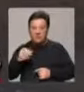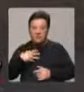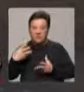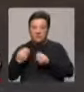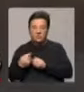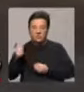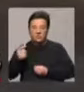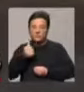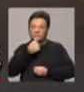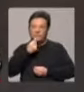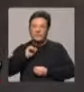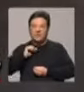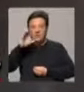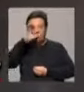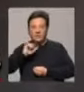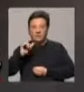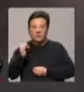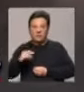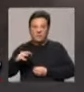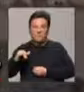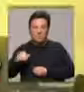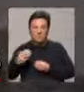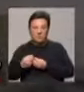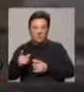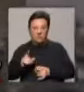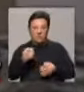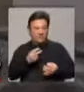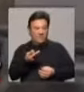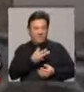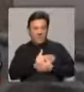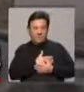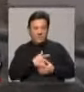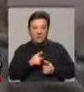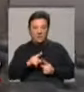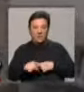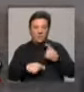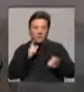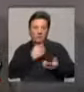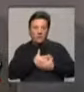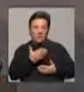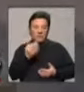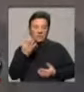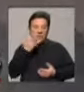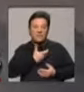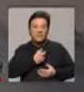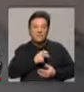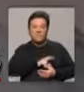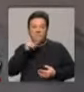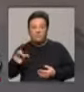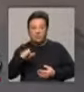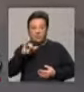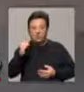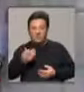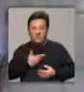juntarem ao todo denominados islâmico apesar de ser amigas e uma outra rapariga quem dezembro se juntou a jato